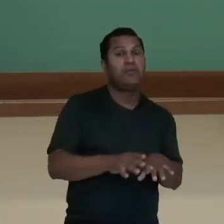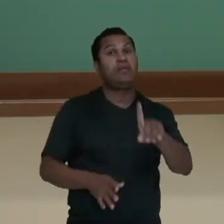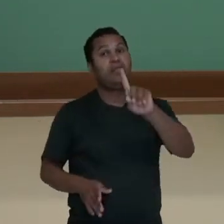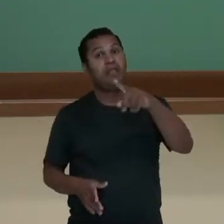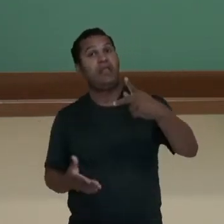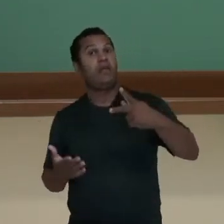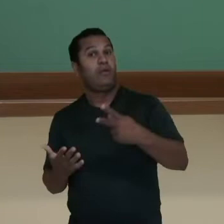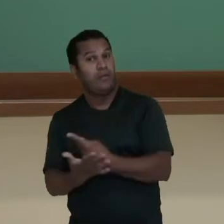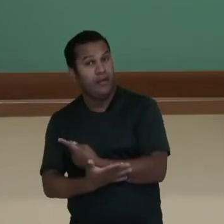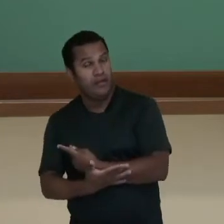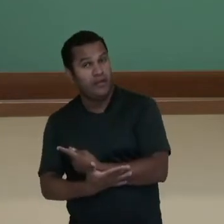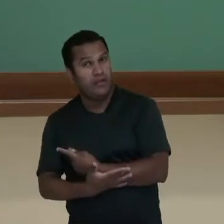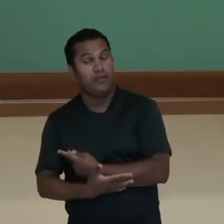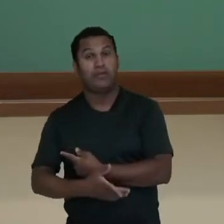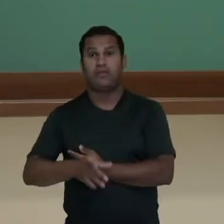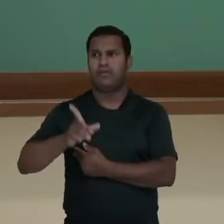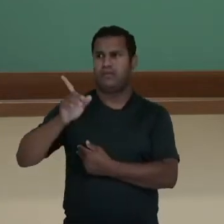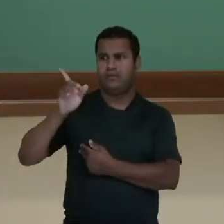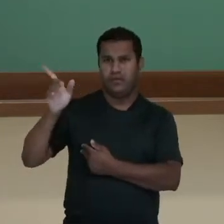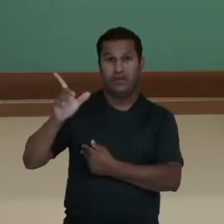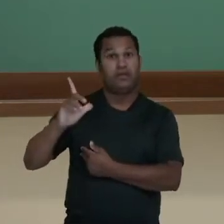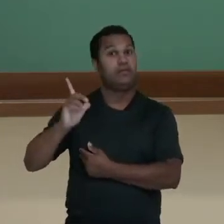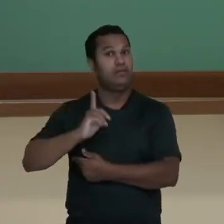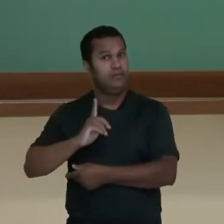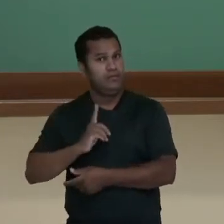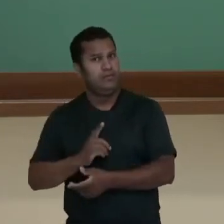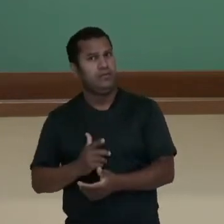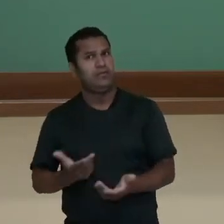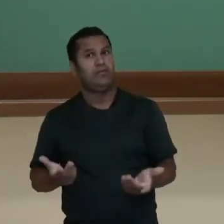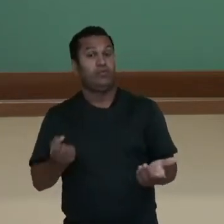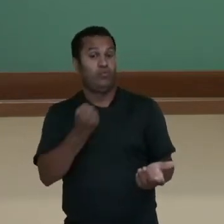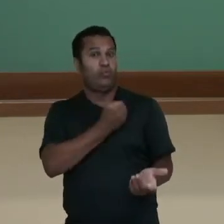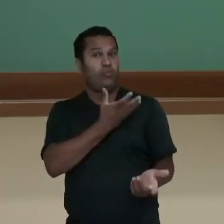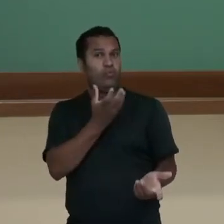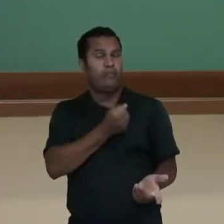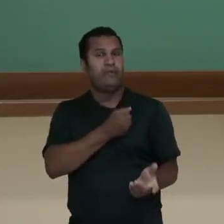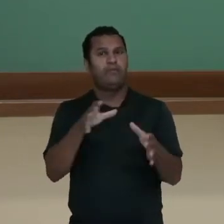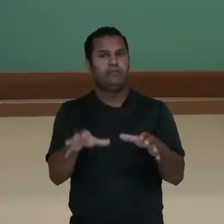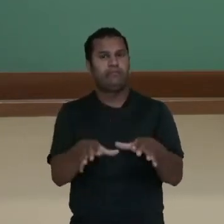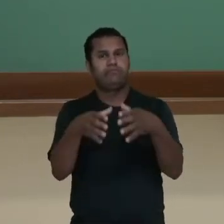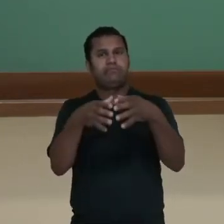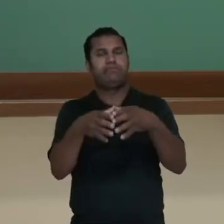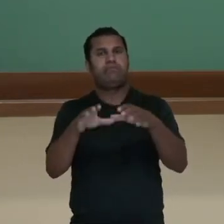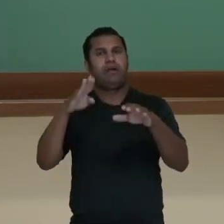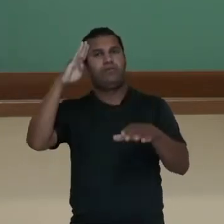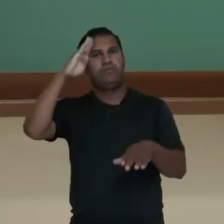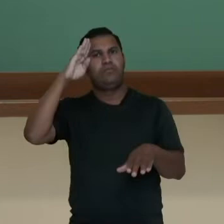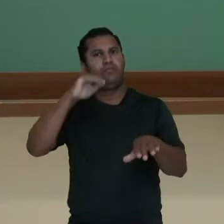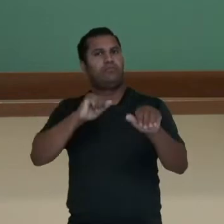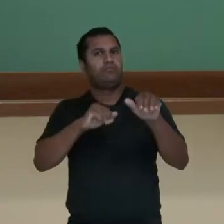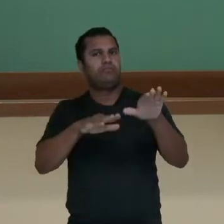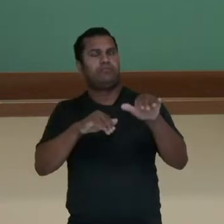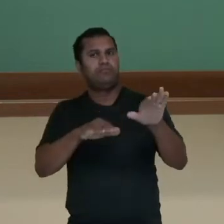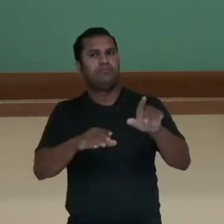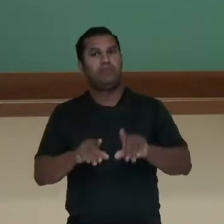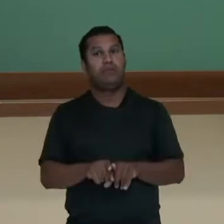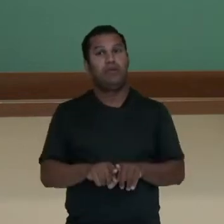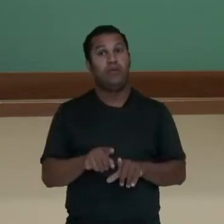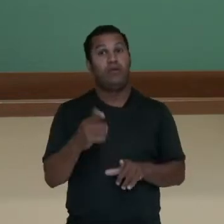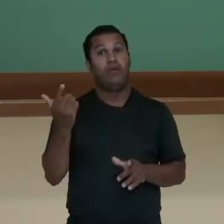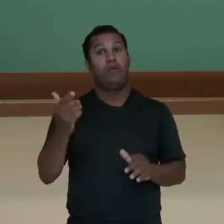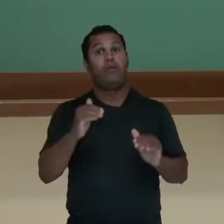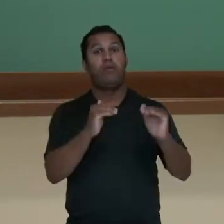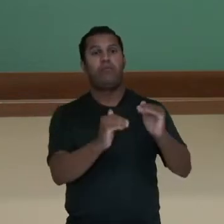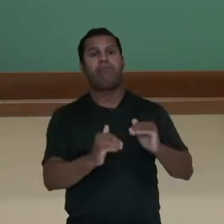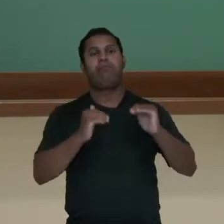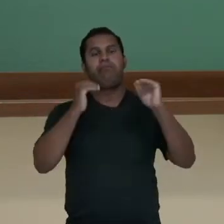superioridade bélica, mas na questão cultural, a gente não deve, não pode, não é algo positivo julgar a cultura